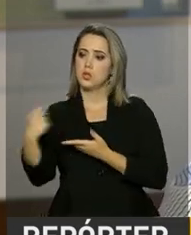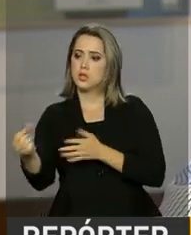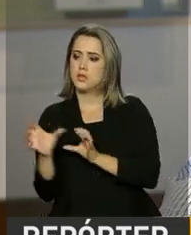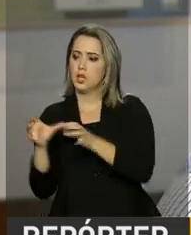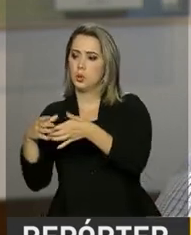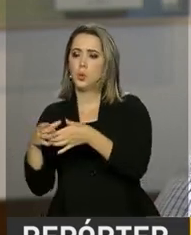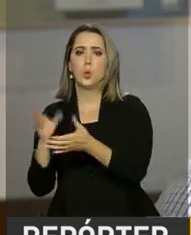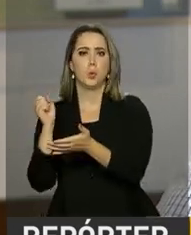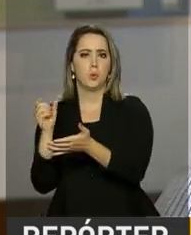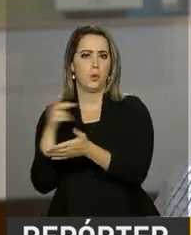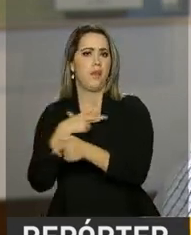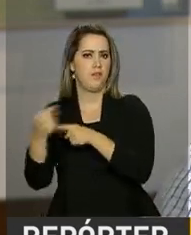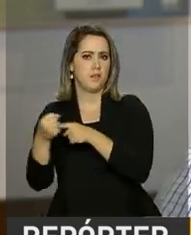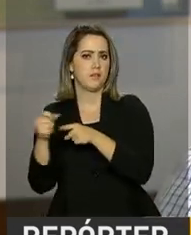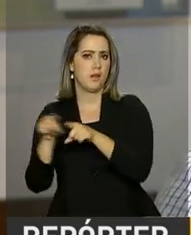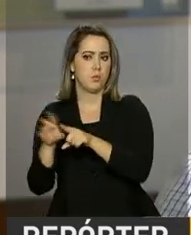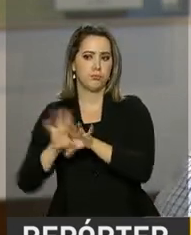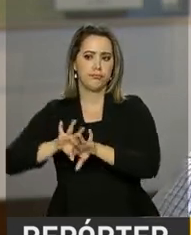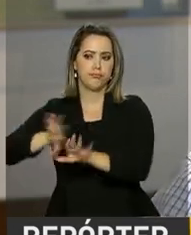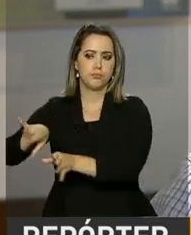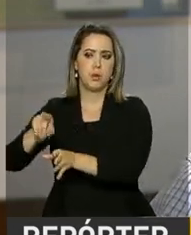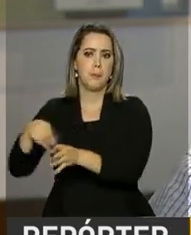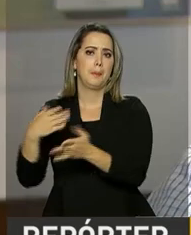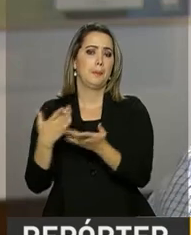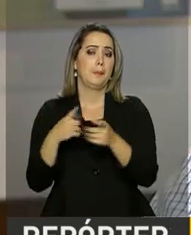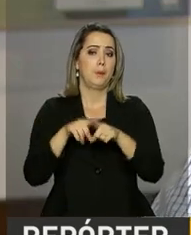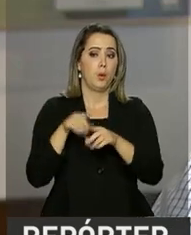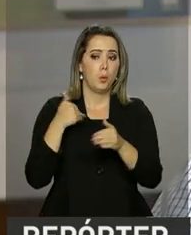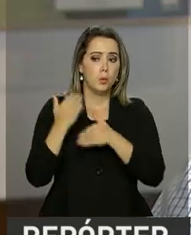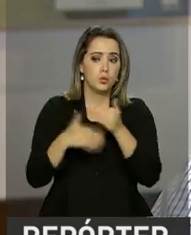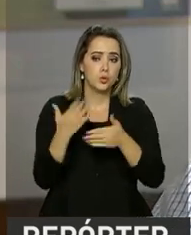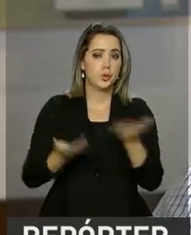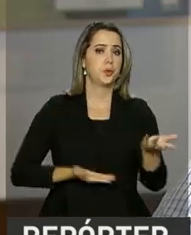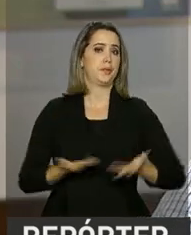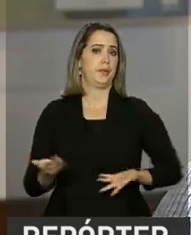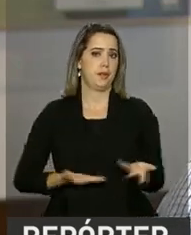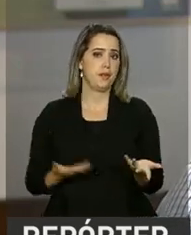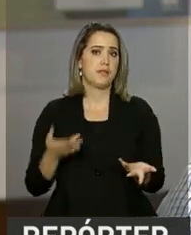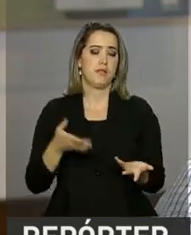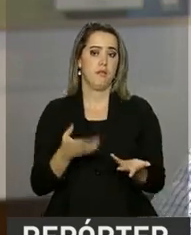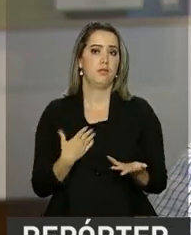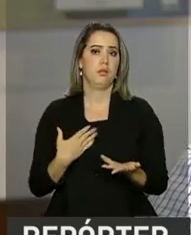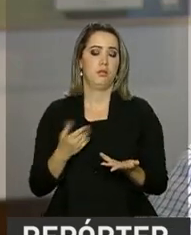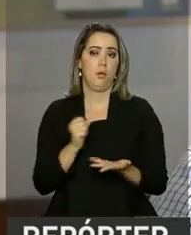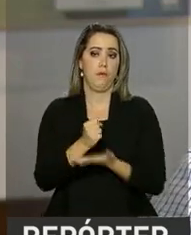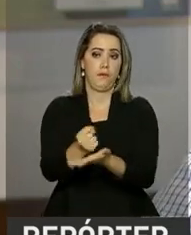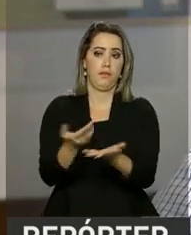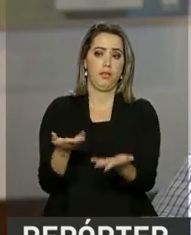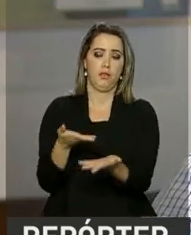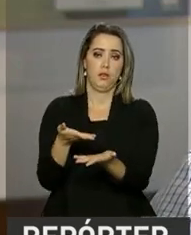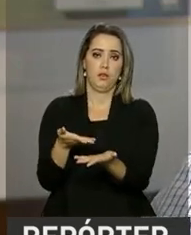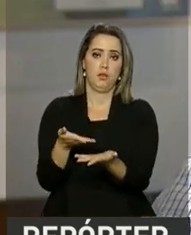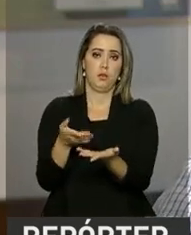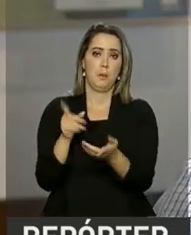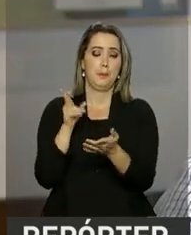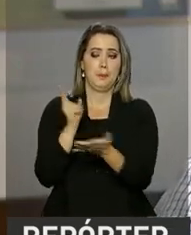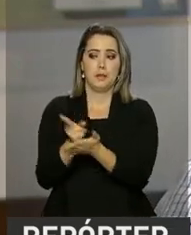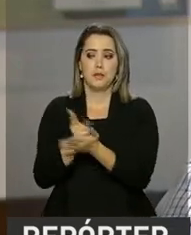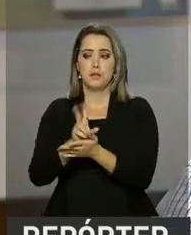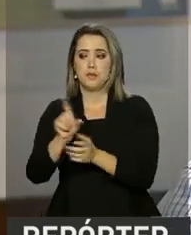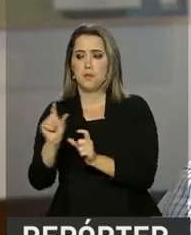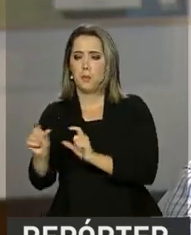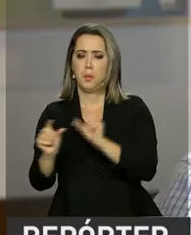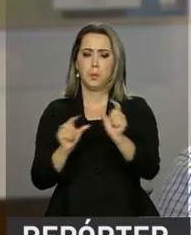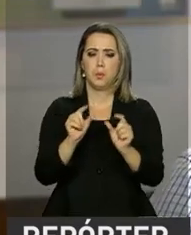concessionário os serviços continuem sendo prestados ainda que você eventualmente preveja a a a paralisação de